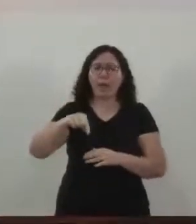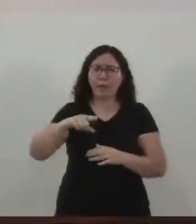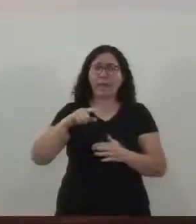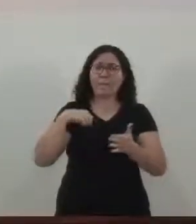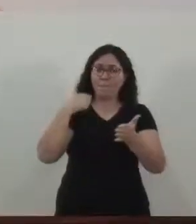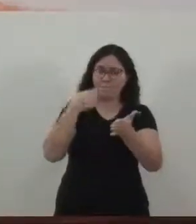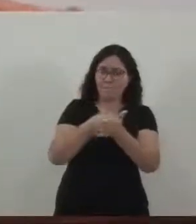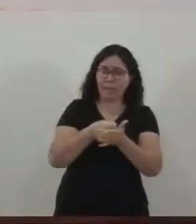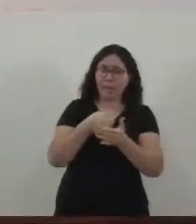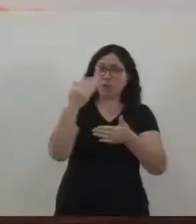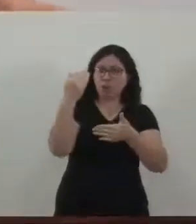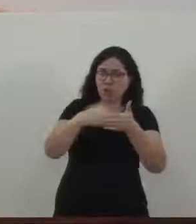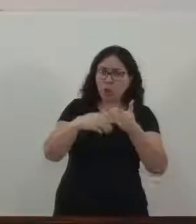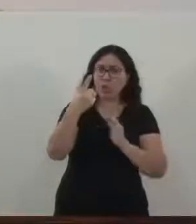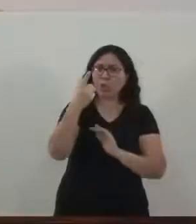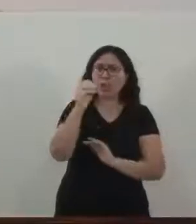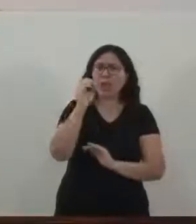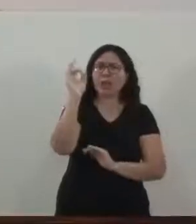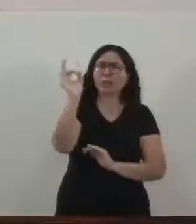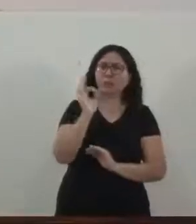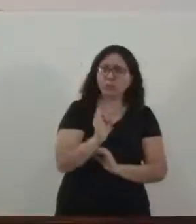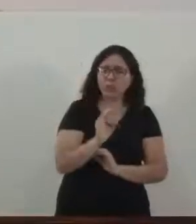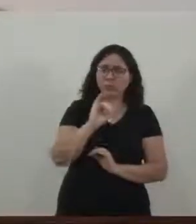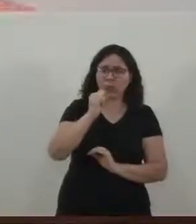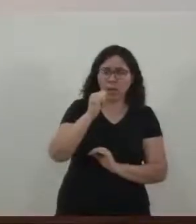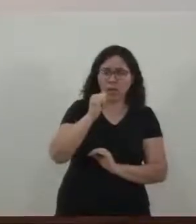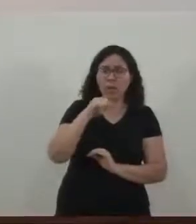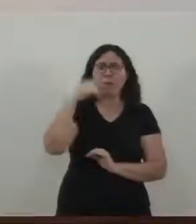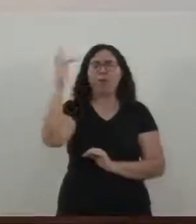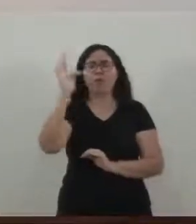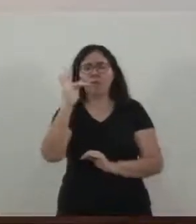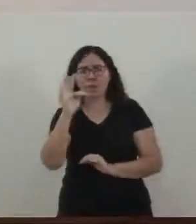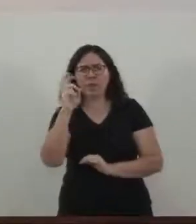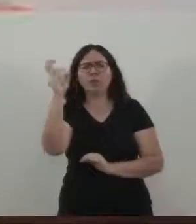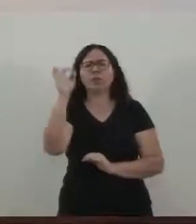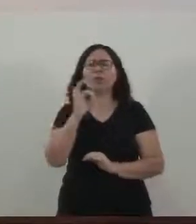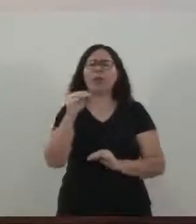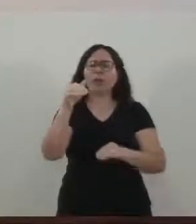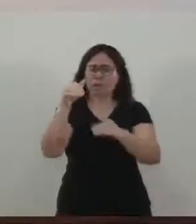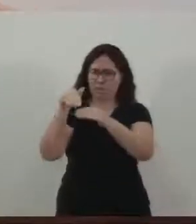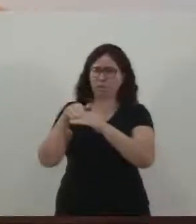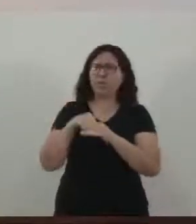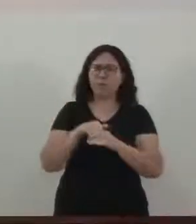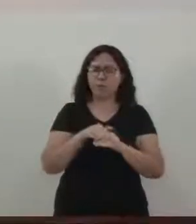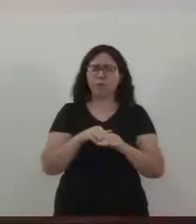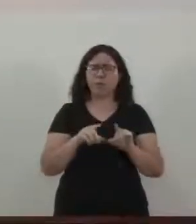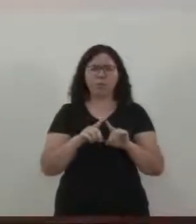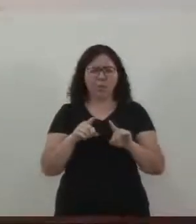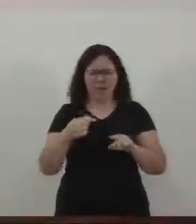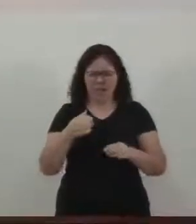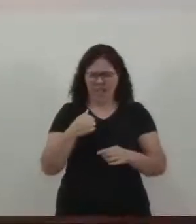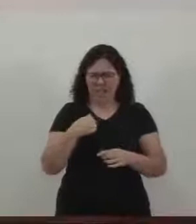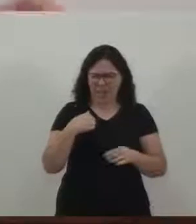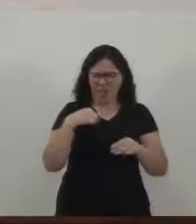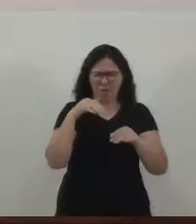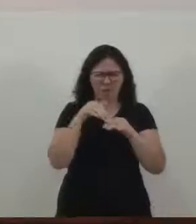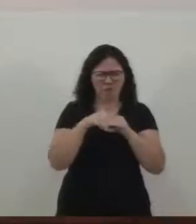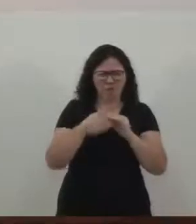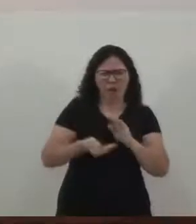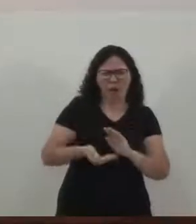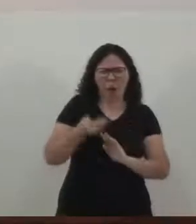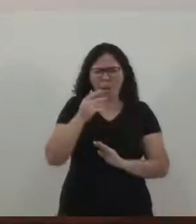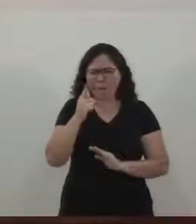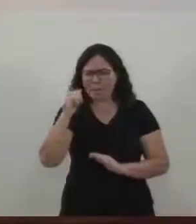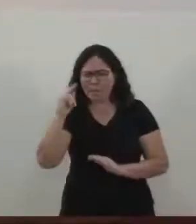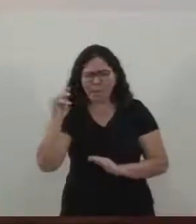janeiro e 5% para quem paga em fevereiro. Isso foi votado nessa casa, mas em nenhum momento nem temos o poder para isso, nem votamos. Mas as pessoas